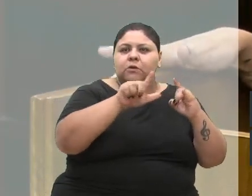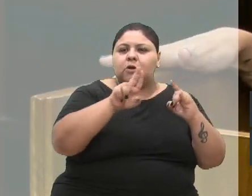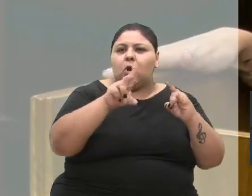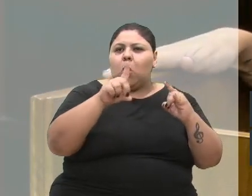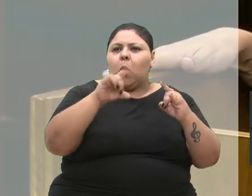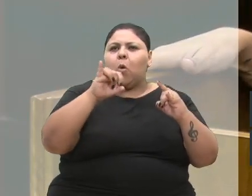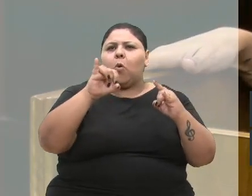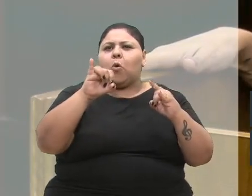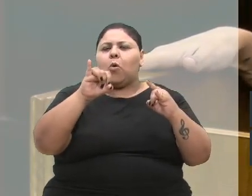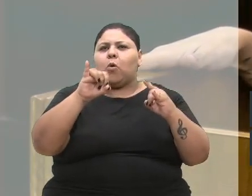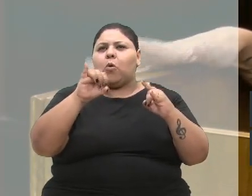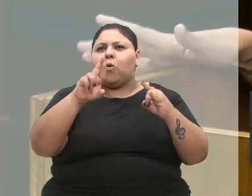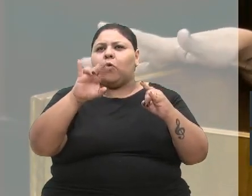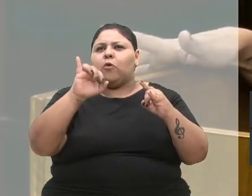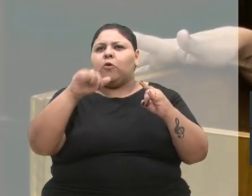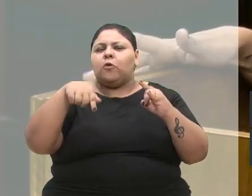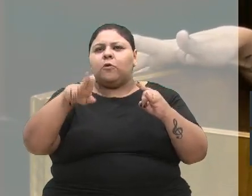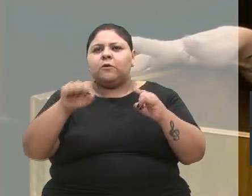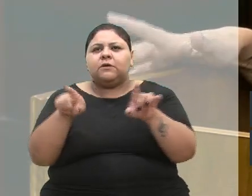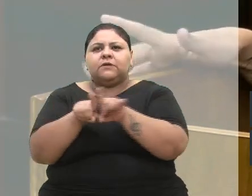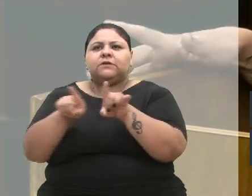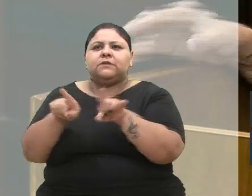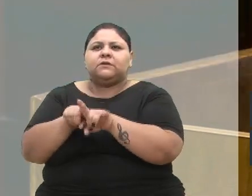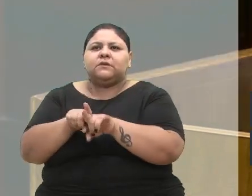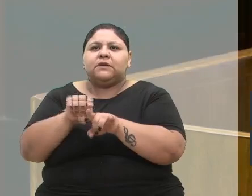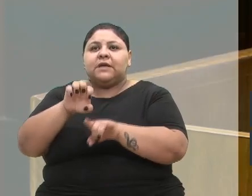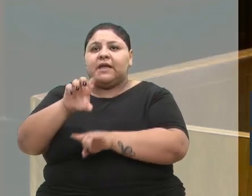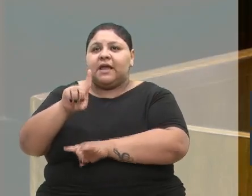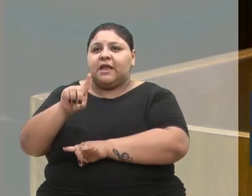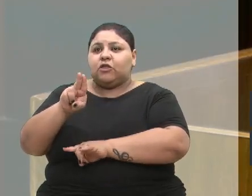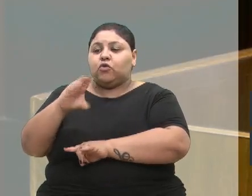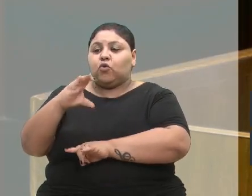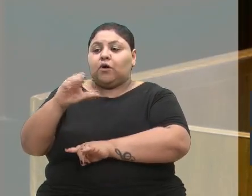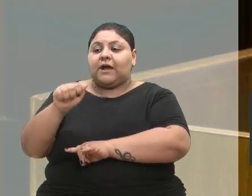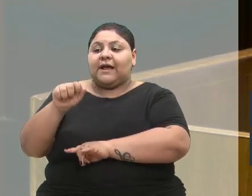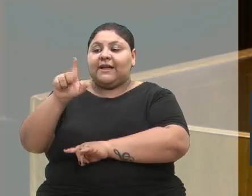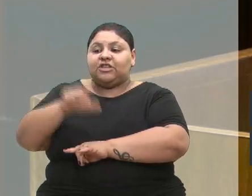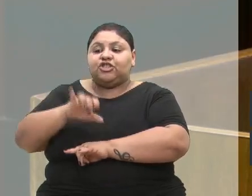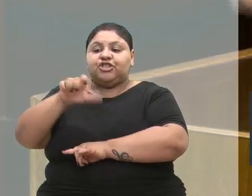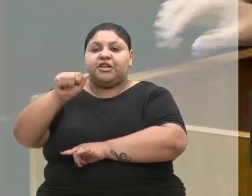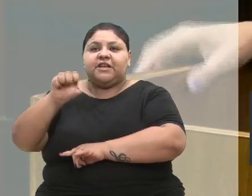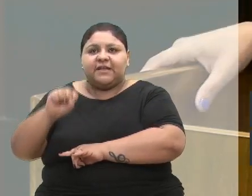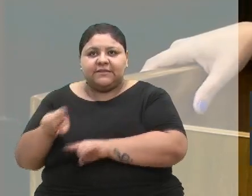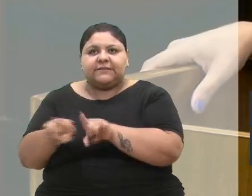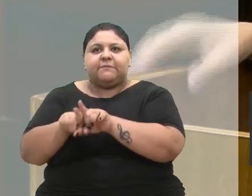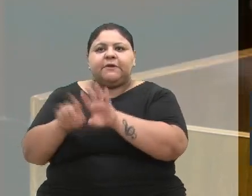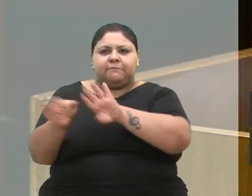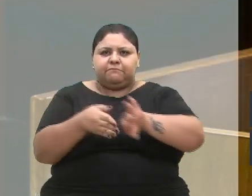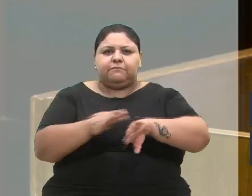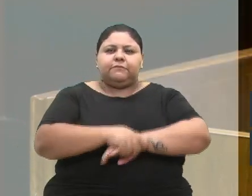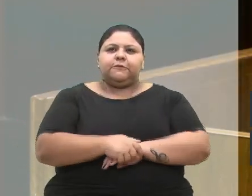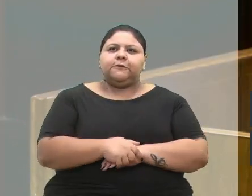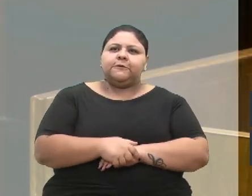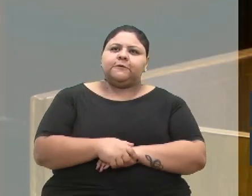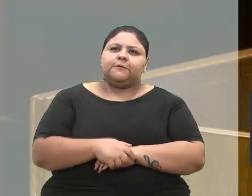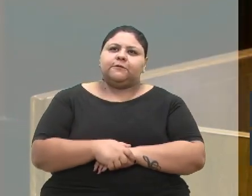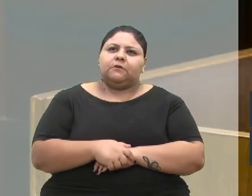atende as escolas, como a Educaxias, que também atende as escolas de educação infantil. Pode passar?